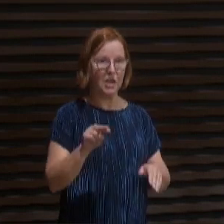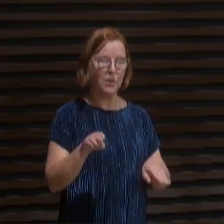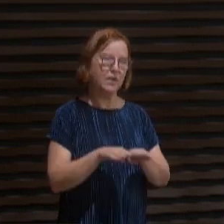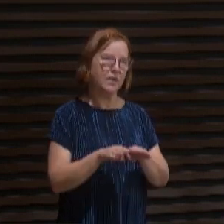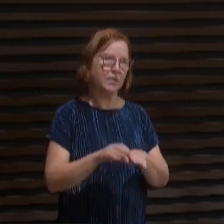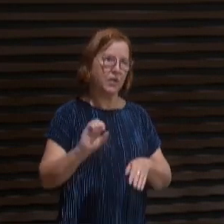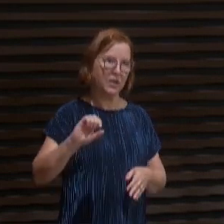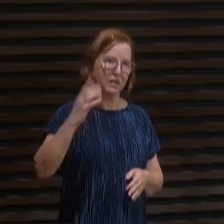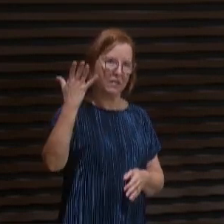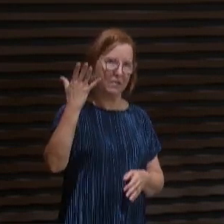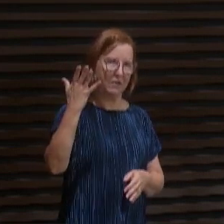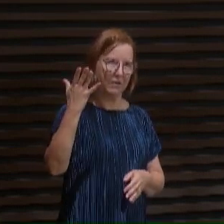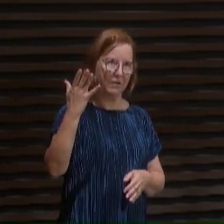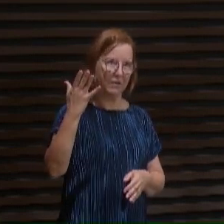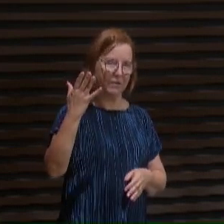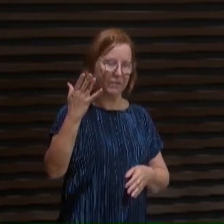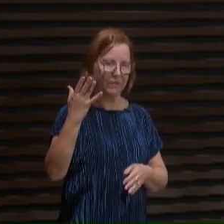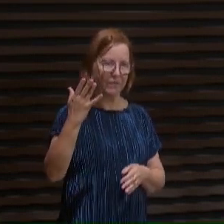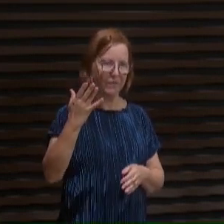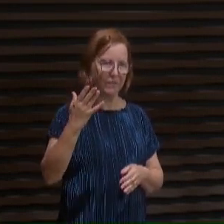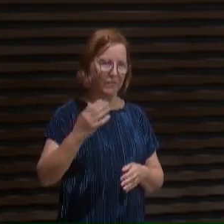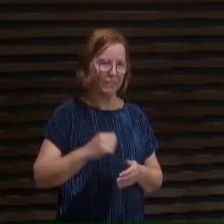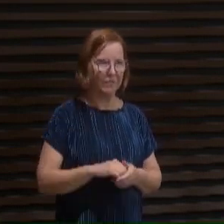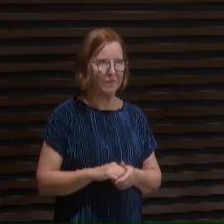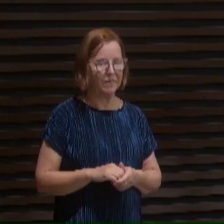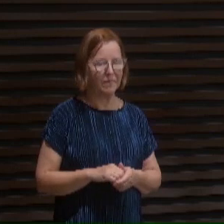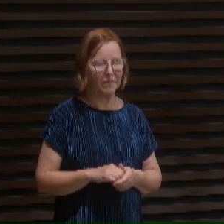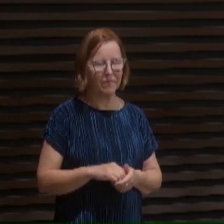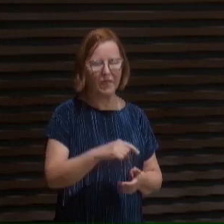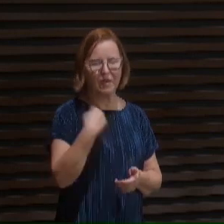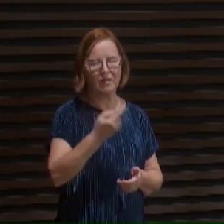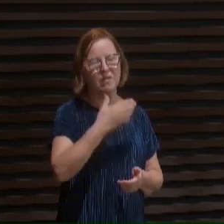aconteceu com a daqueles. Nosso Pai,